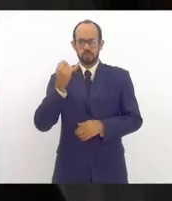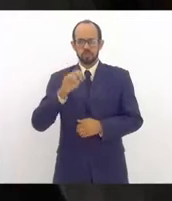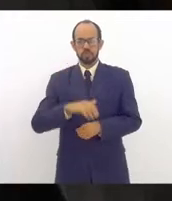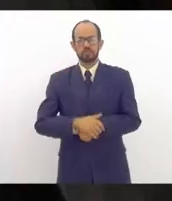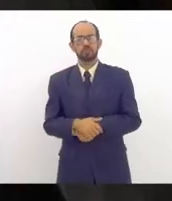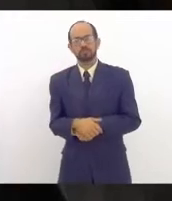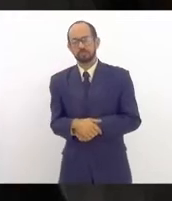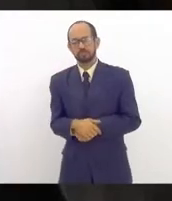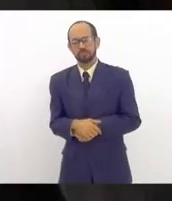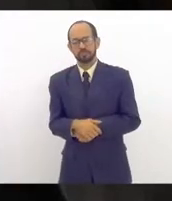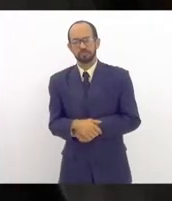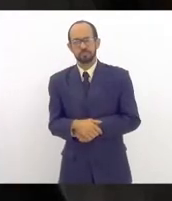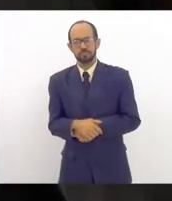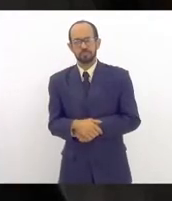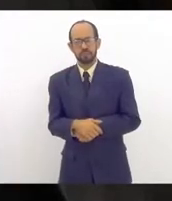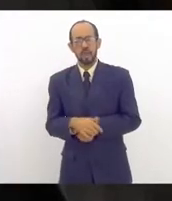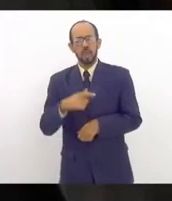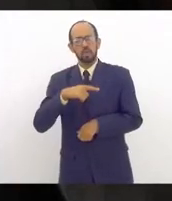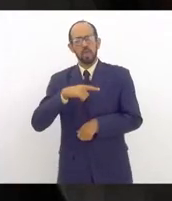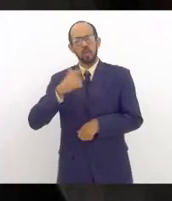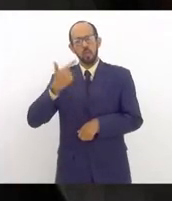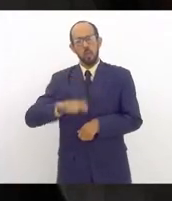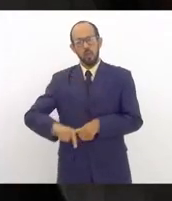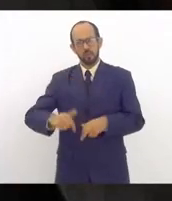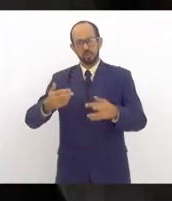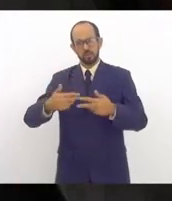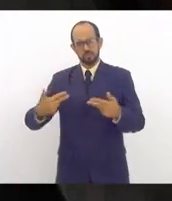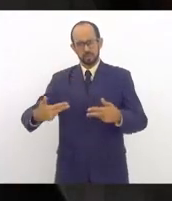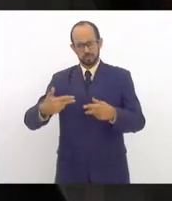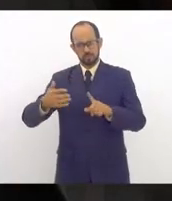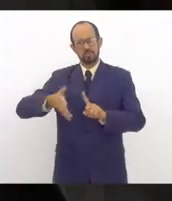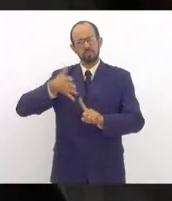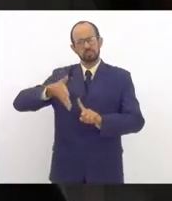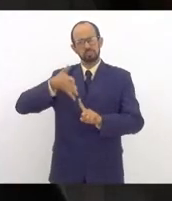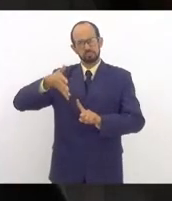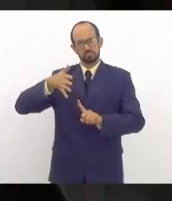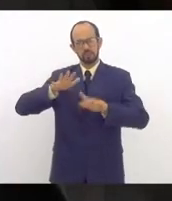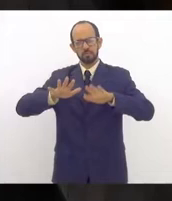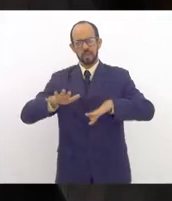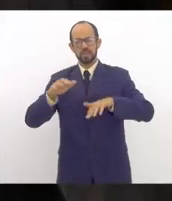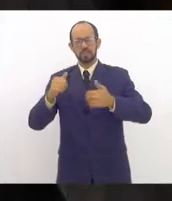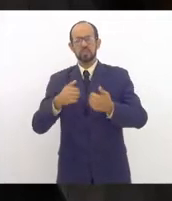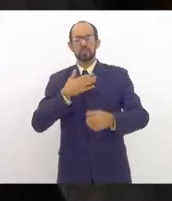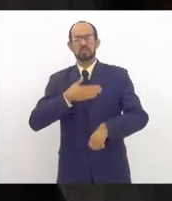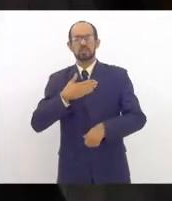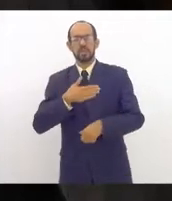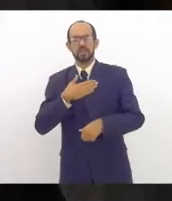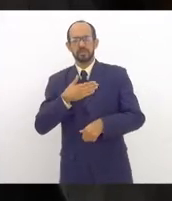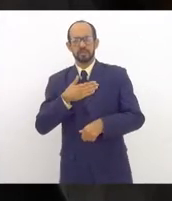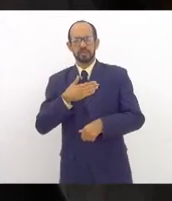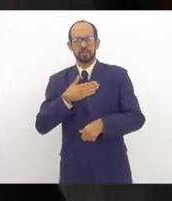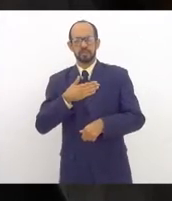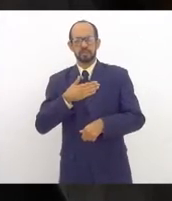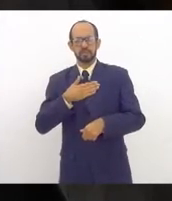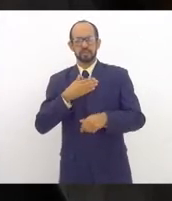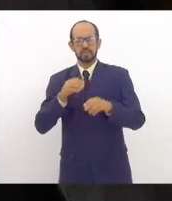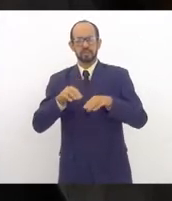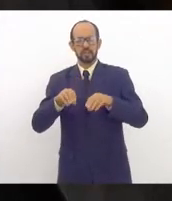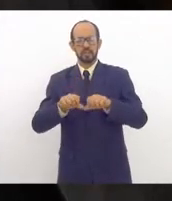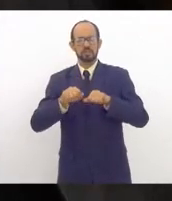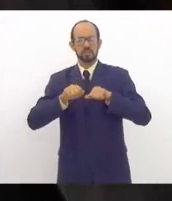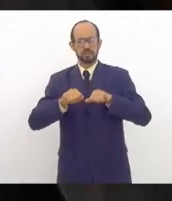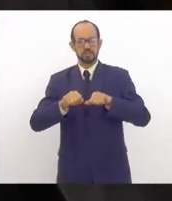evidentemente que eu tenho outras questões para discursar mas eu queria deixar nesse expediente